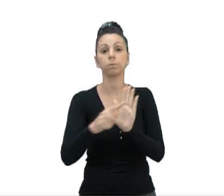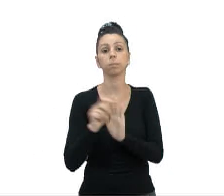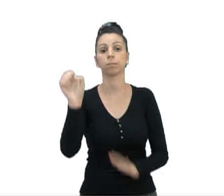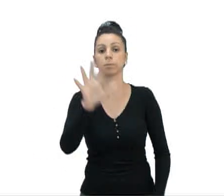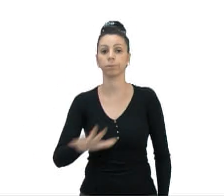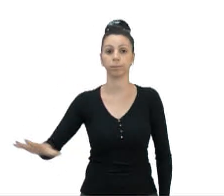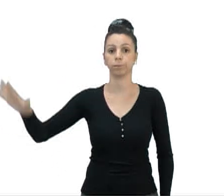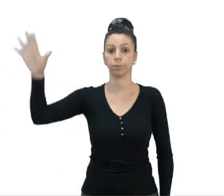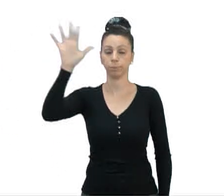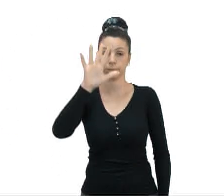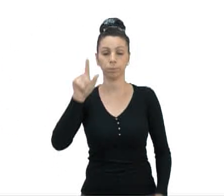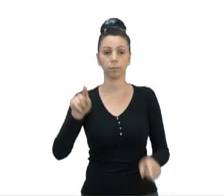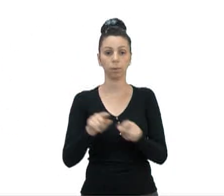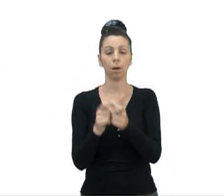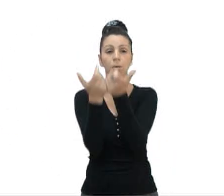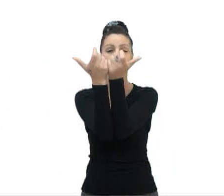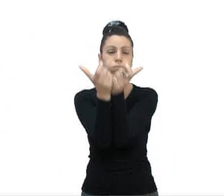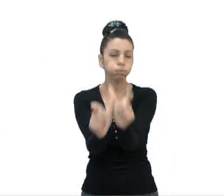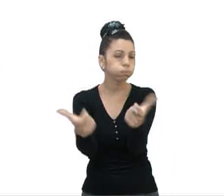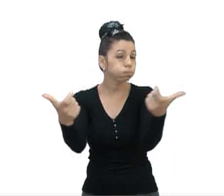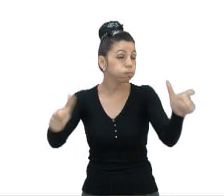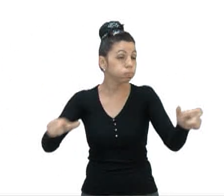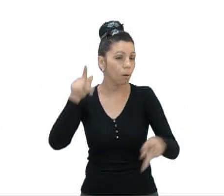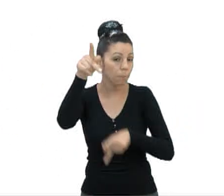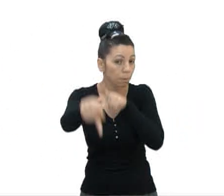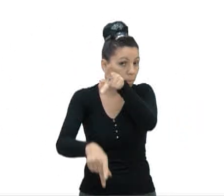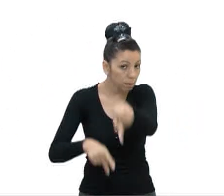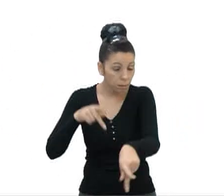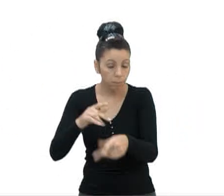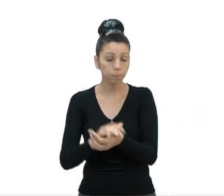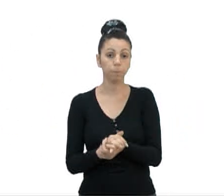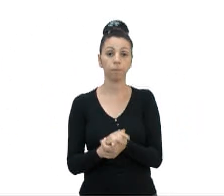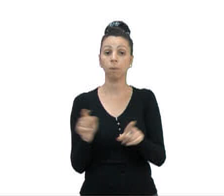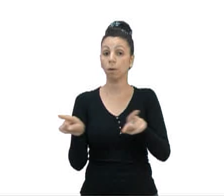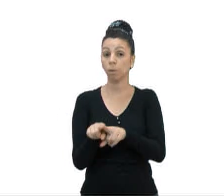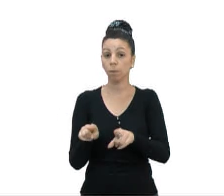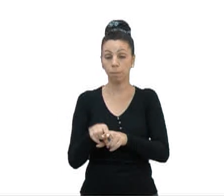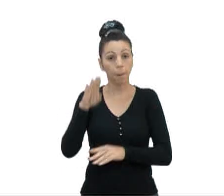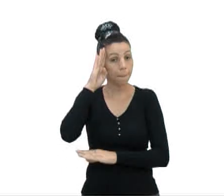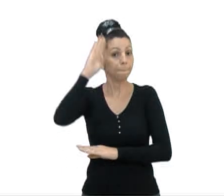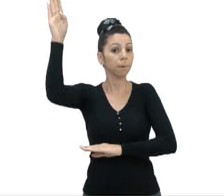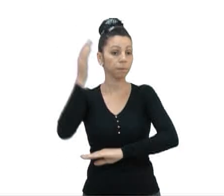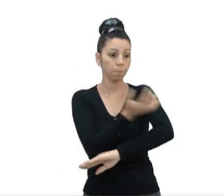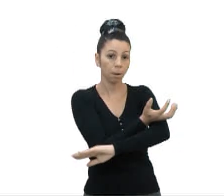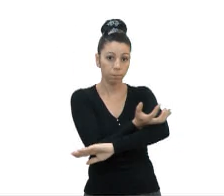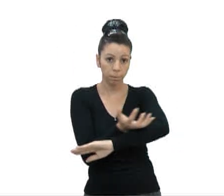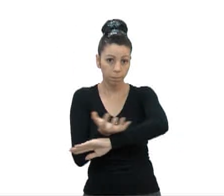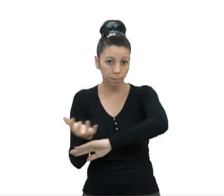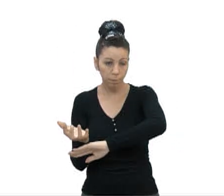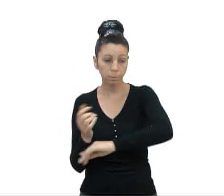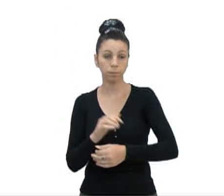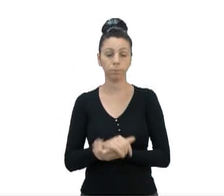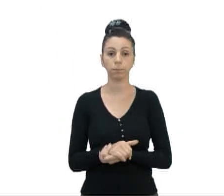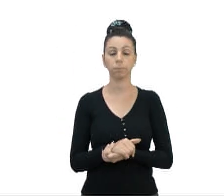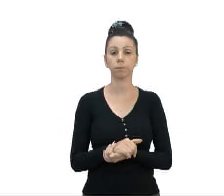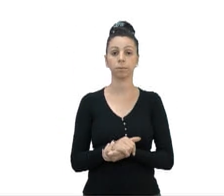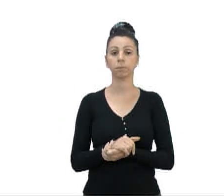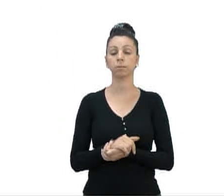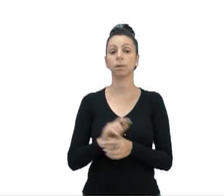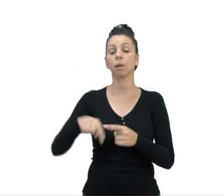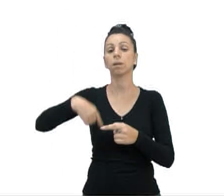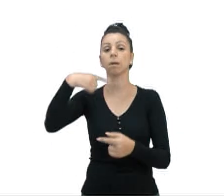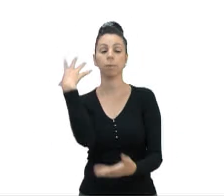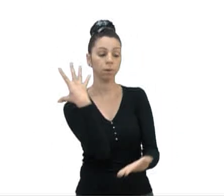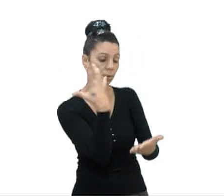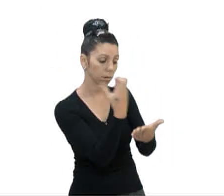concentram as maiores populações. Quais são as formas de relevo predominantes nessas áreas? Em seguida, você vai anotar as